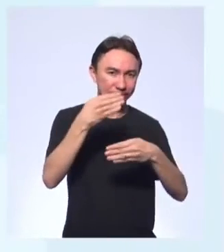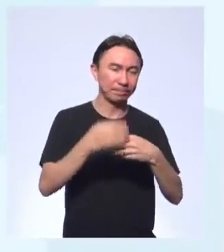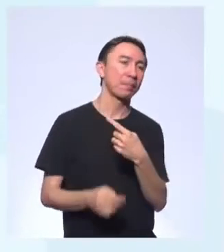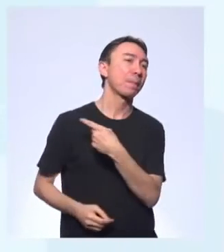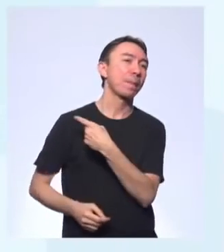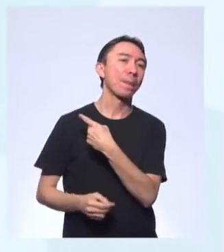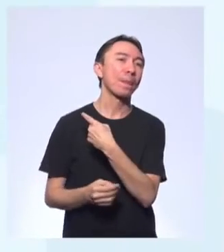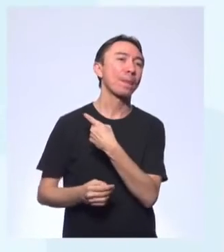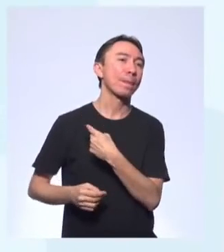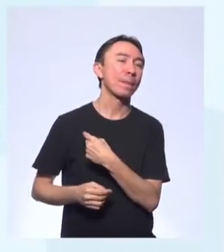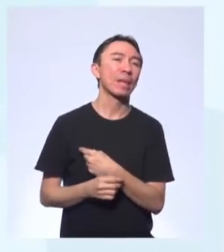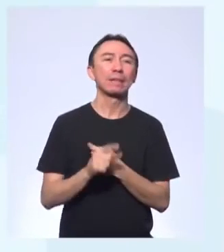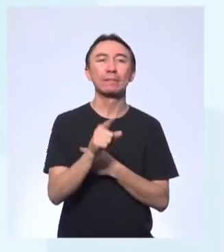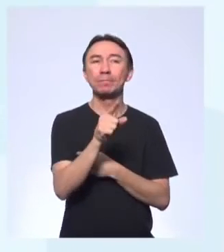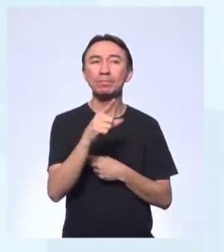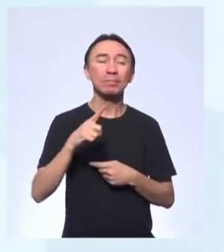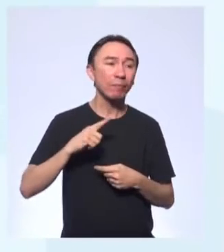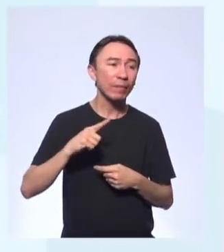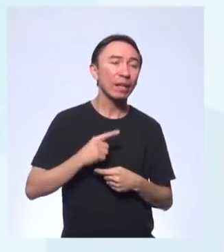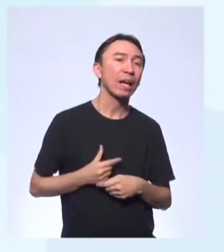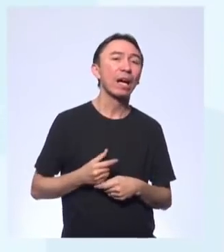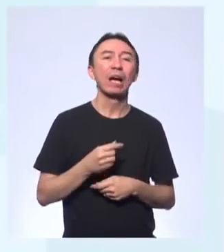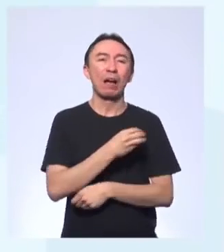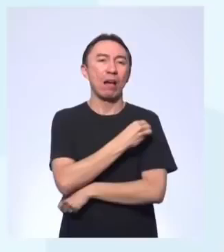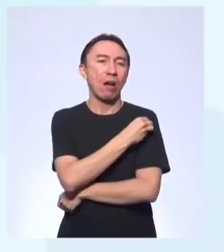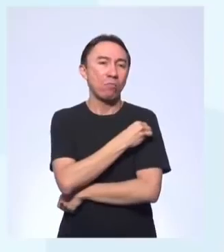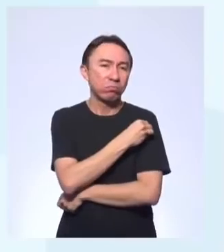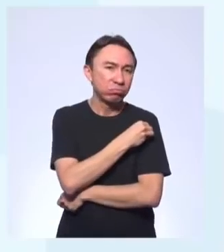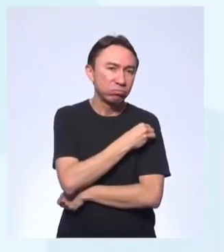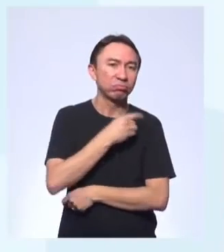aqui do consumo de álcool. Então, apesar de ser